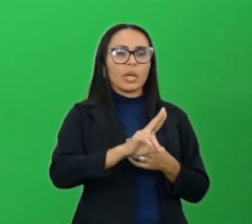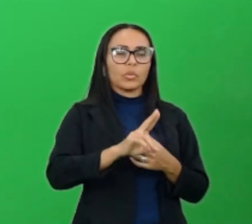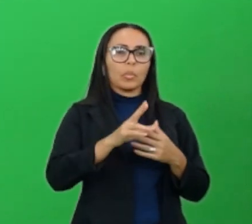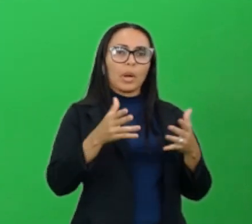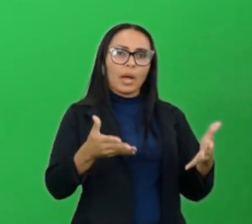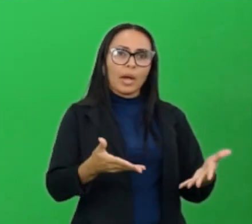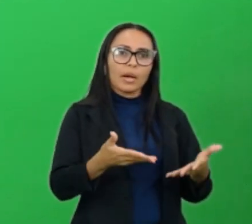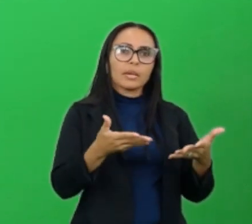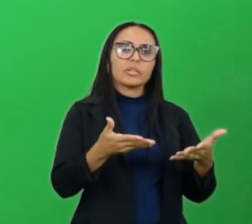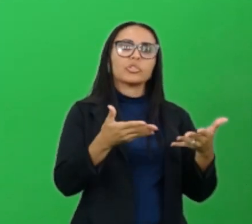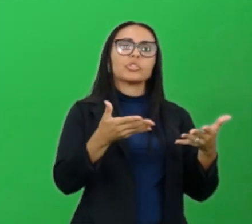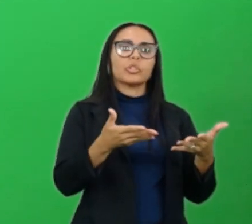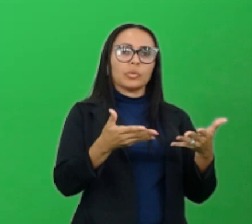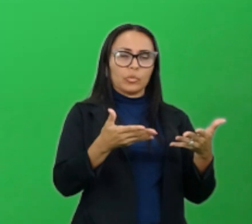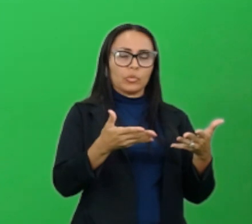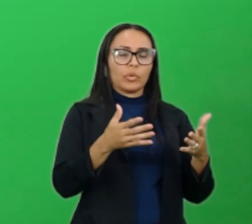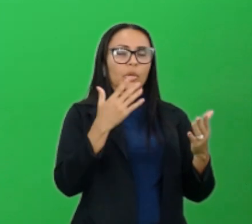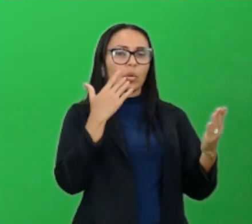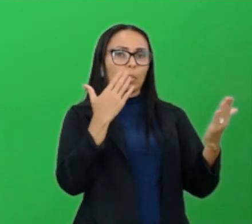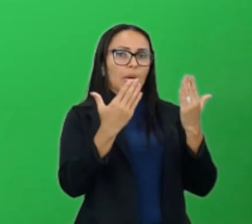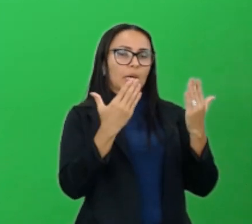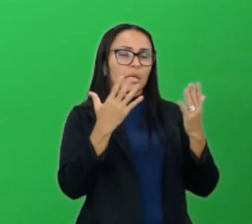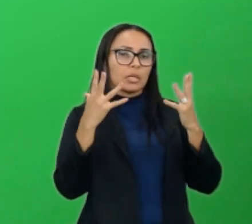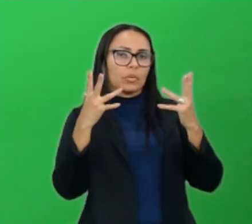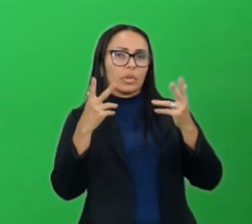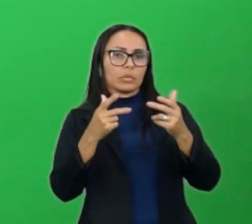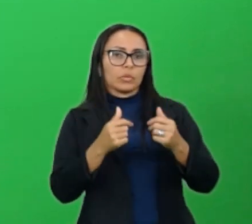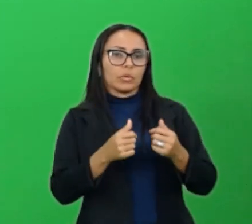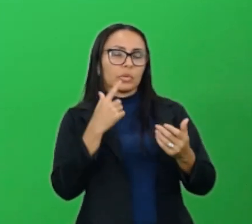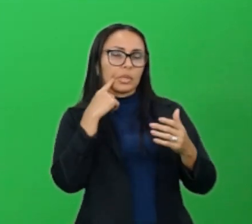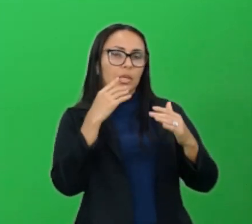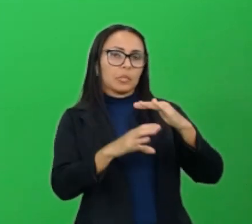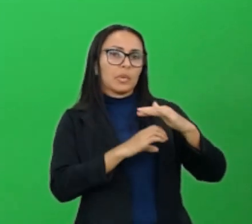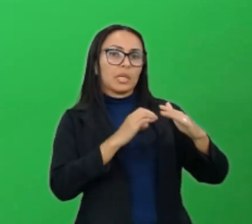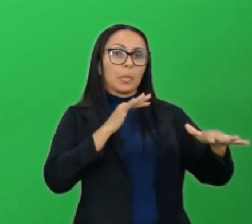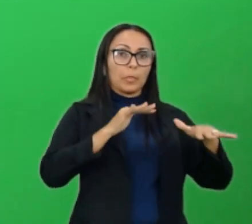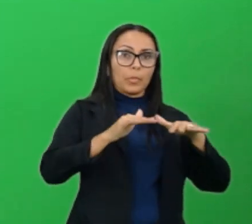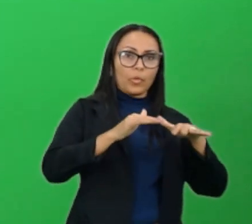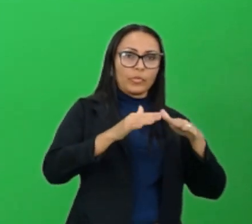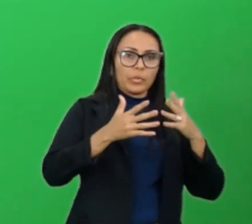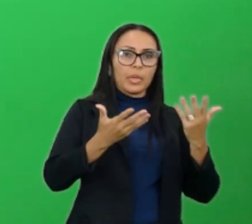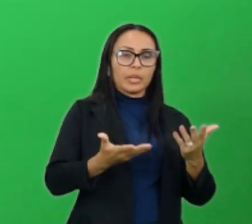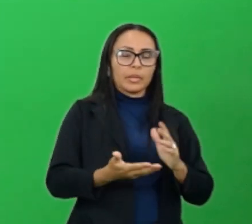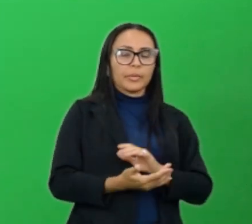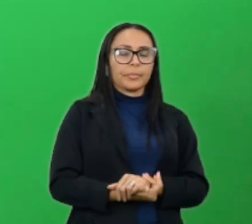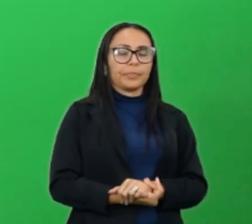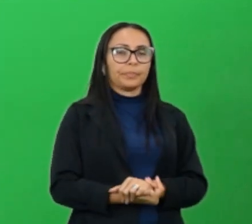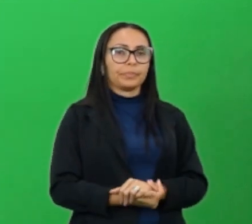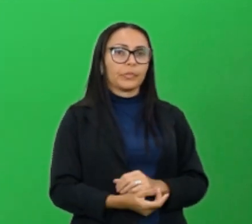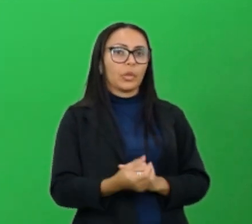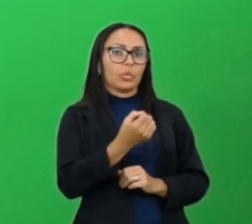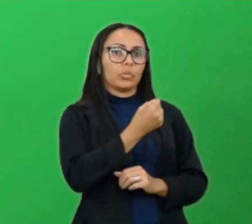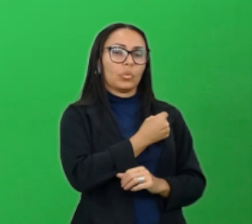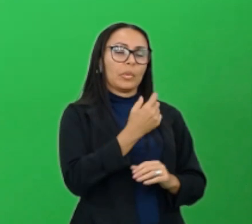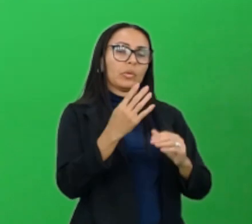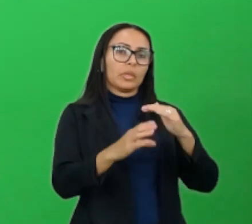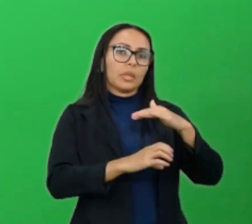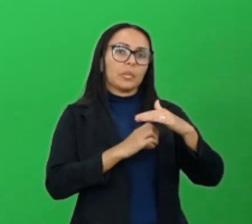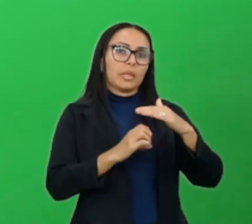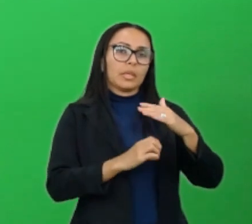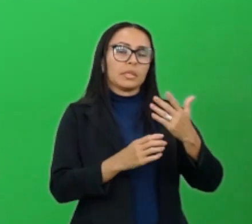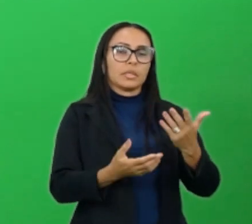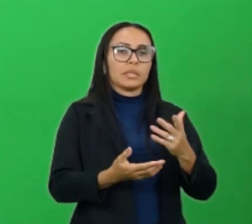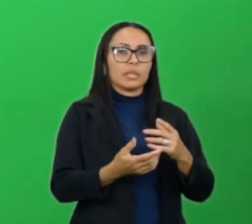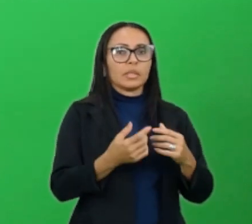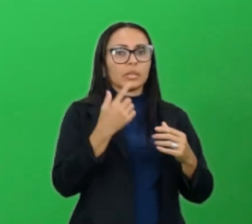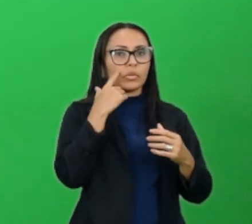à quantidade total de recursos que a empresa movimenta. O número de empresas que implementaram inovações com relações de